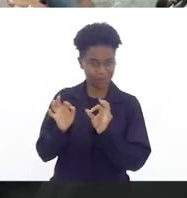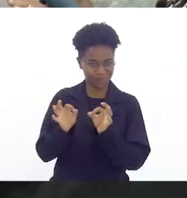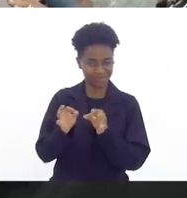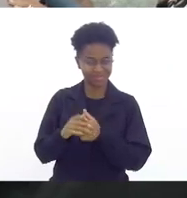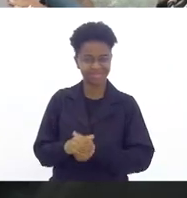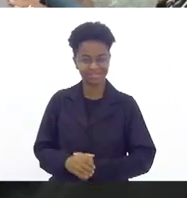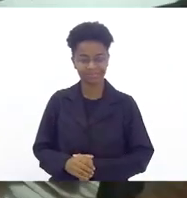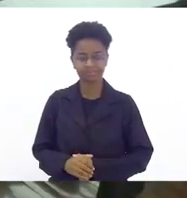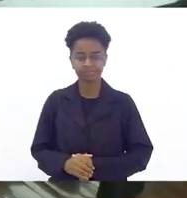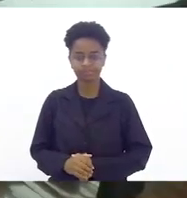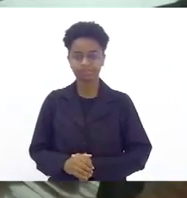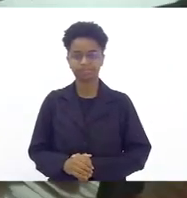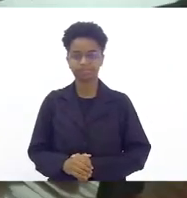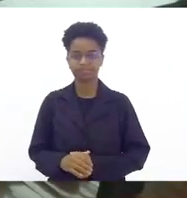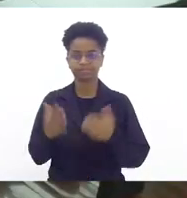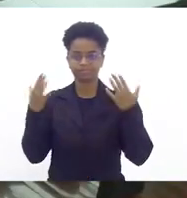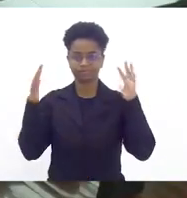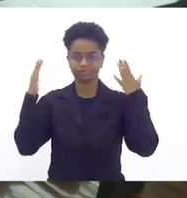delegação.